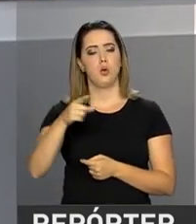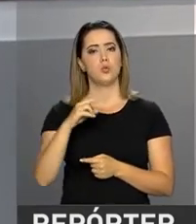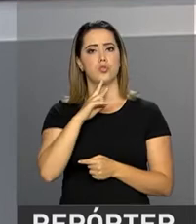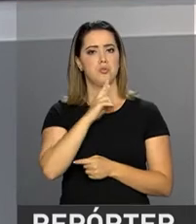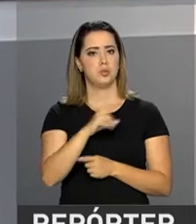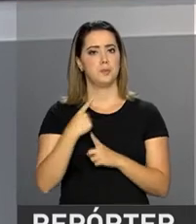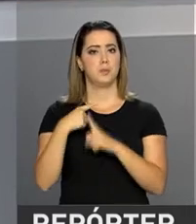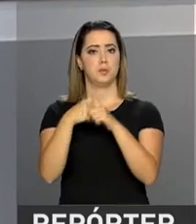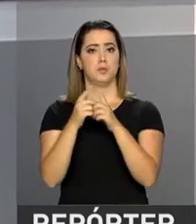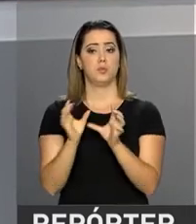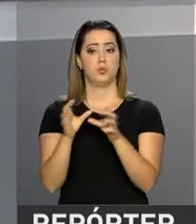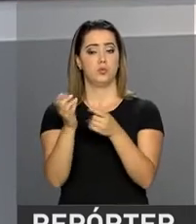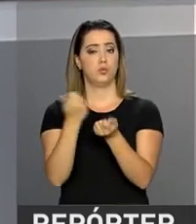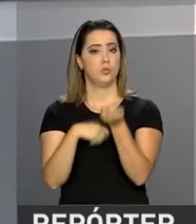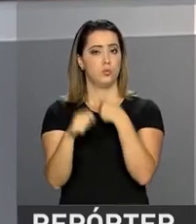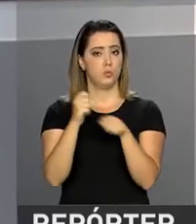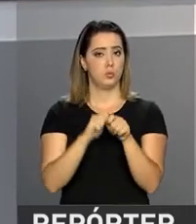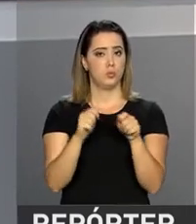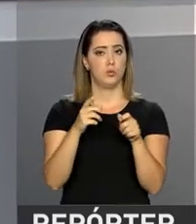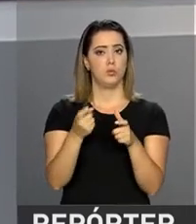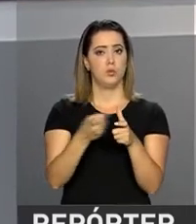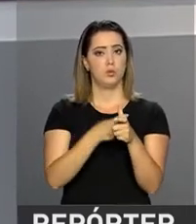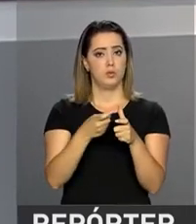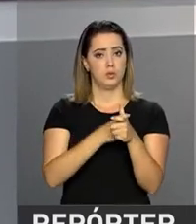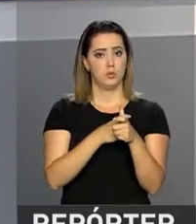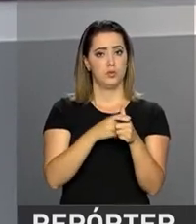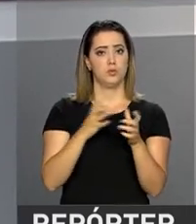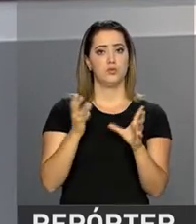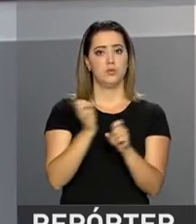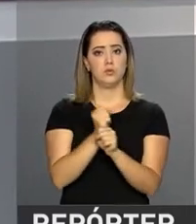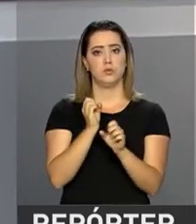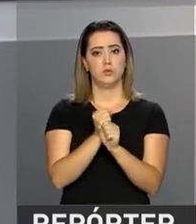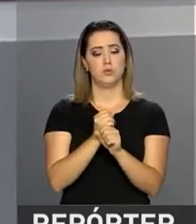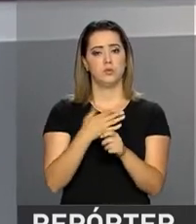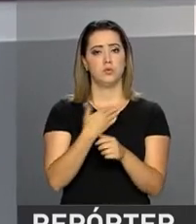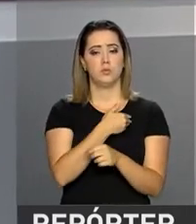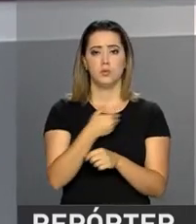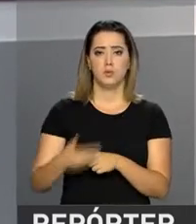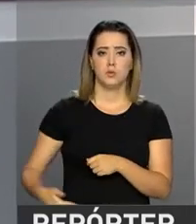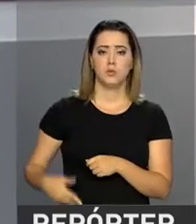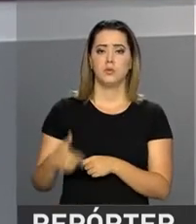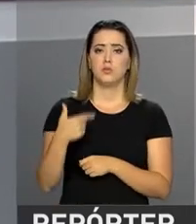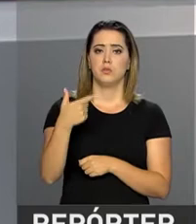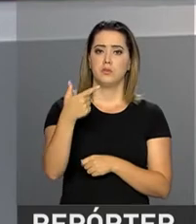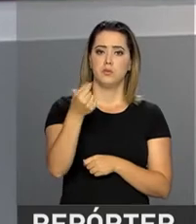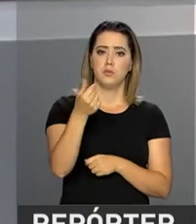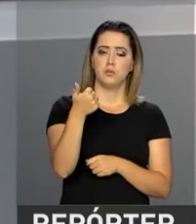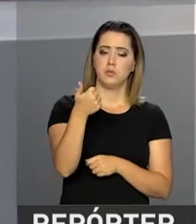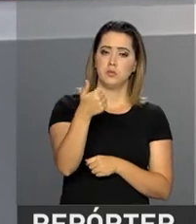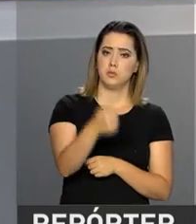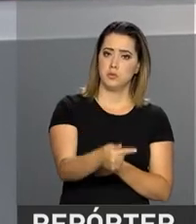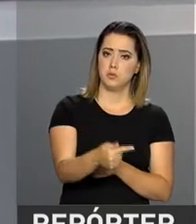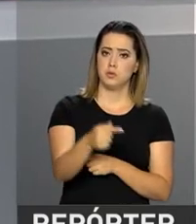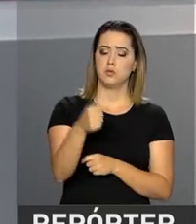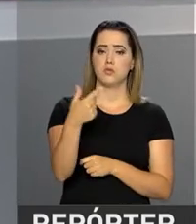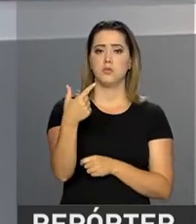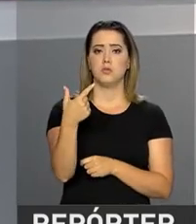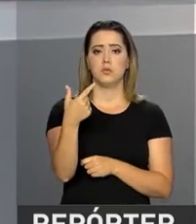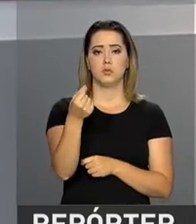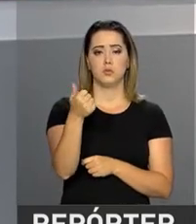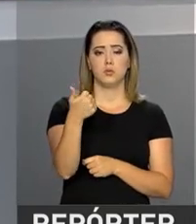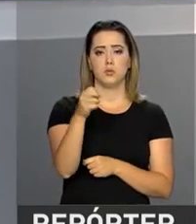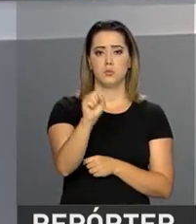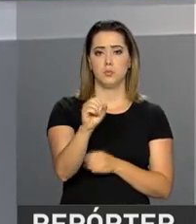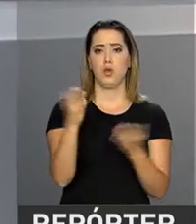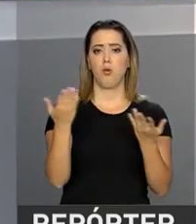no mercado financeiro o déficit das contas públicas fixado pelo governo para 2017 e 2018 ficou